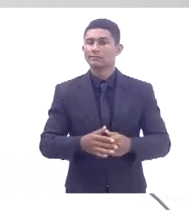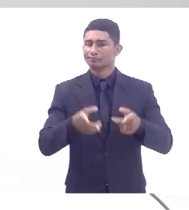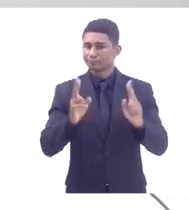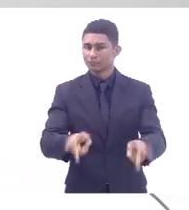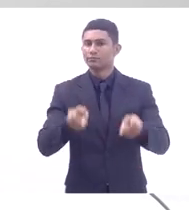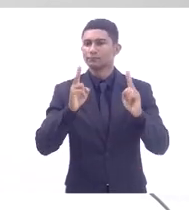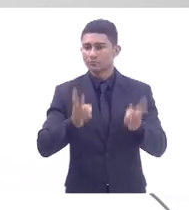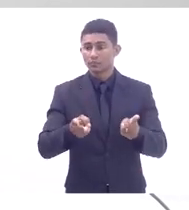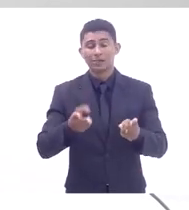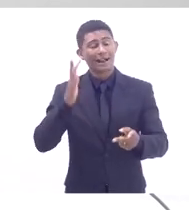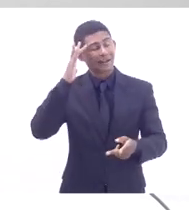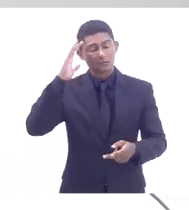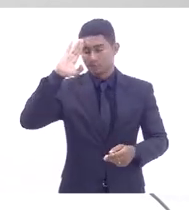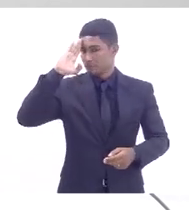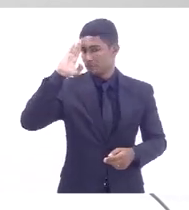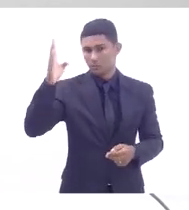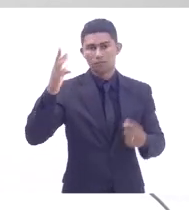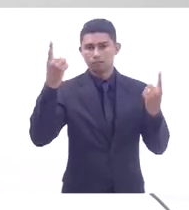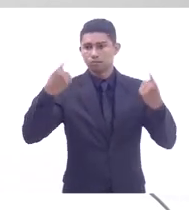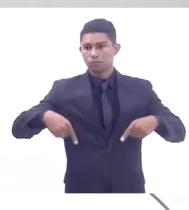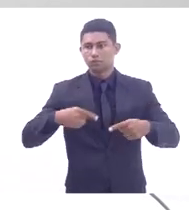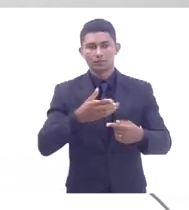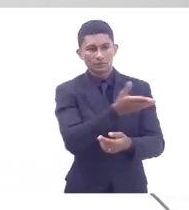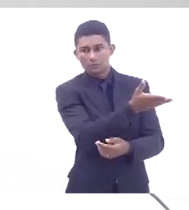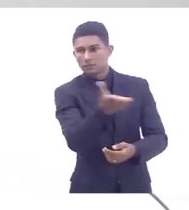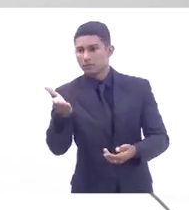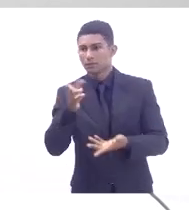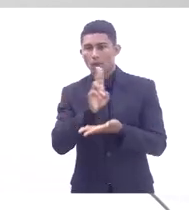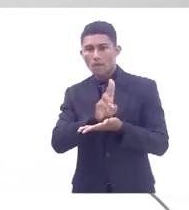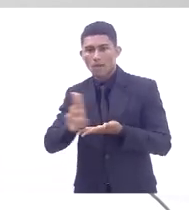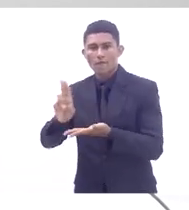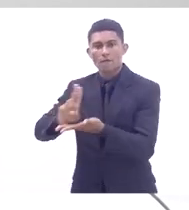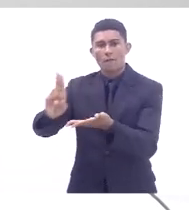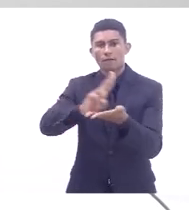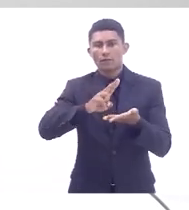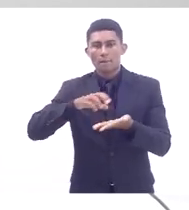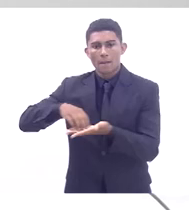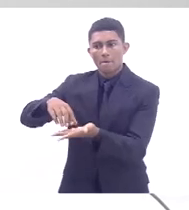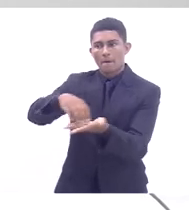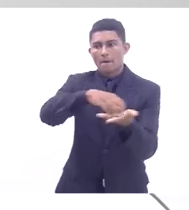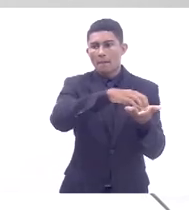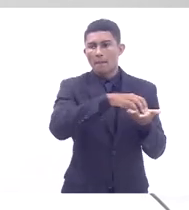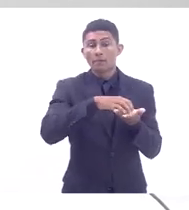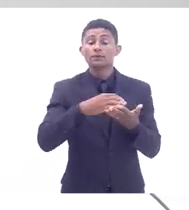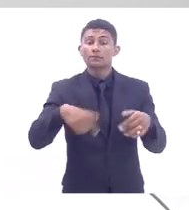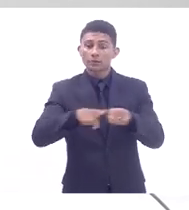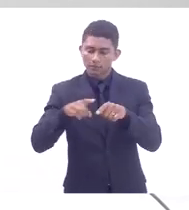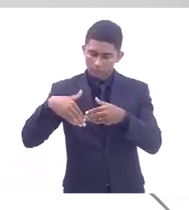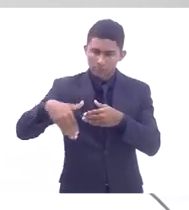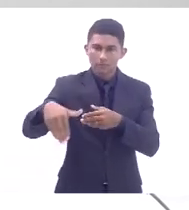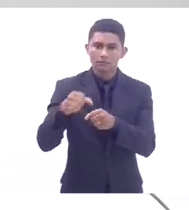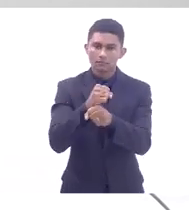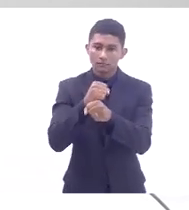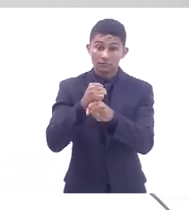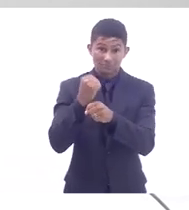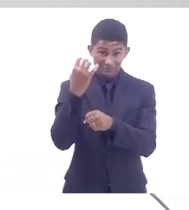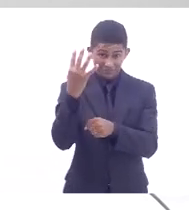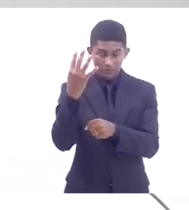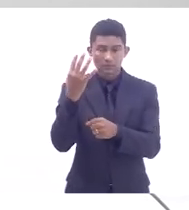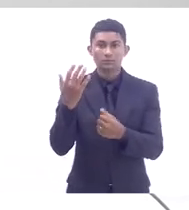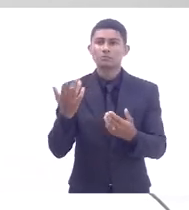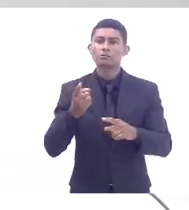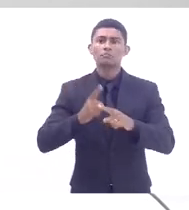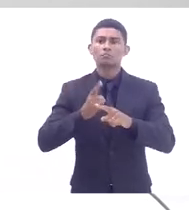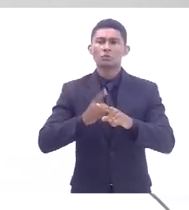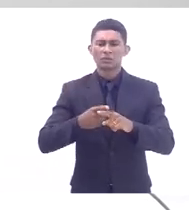desafio tá vendo o principal desafio para as Universidades estaduais do Rio de Janeiro para o próximo quadriênio que eu não tenho aquela que ser sincero com todos e